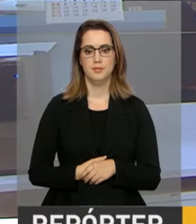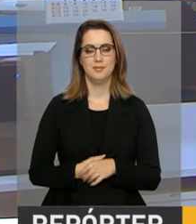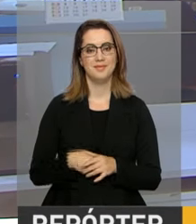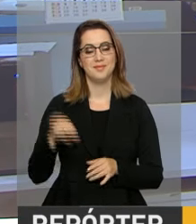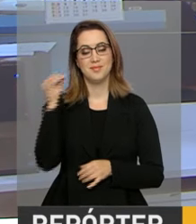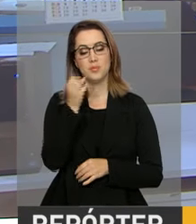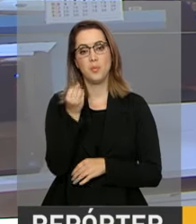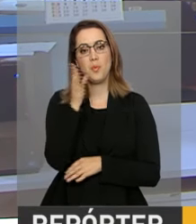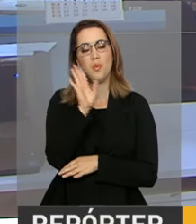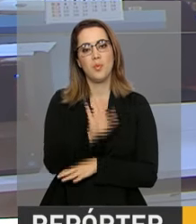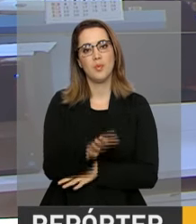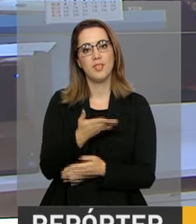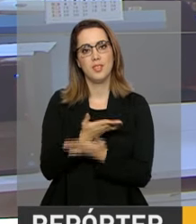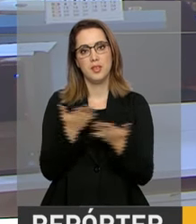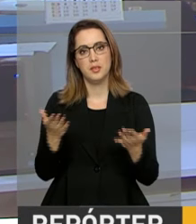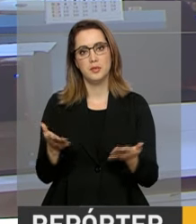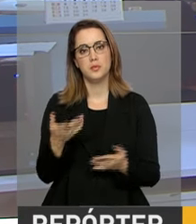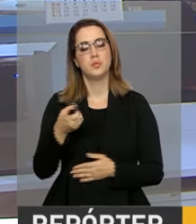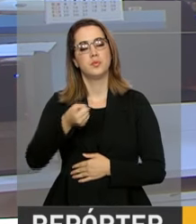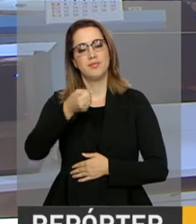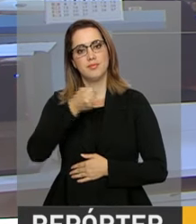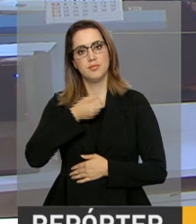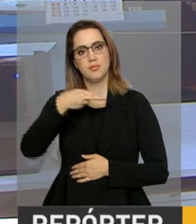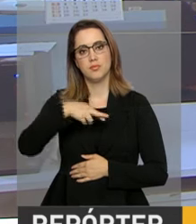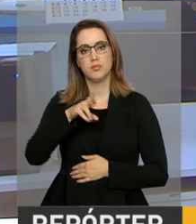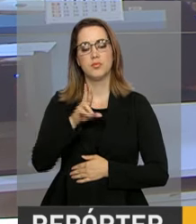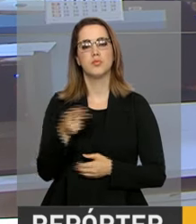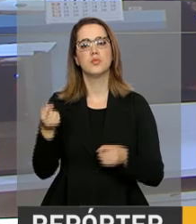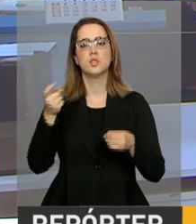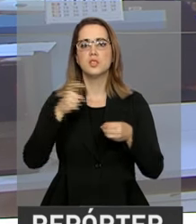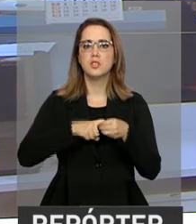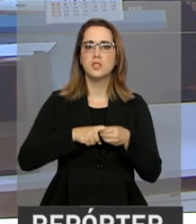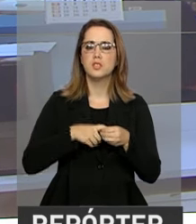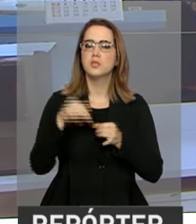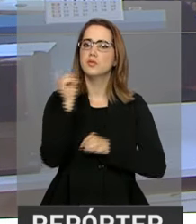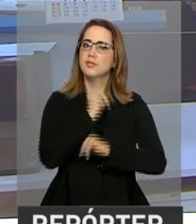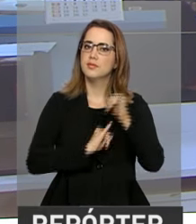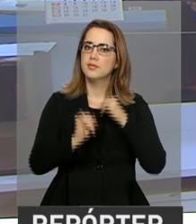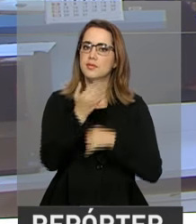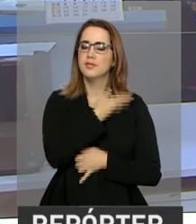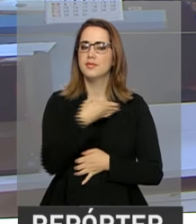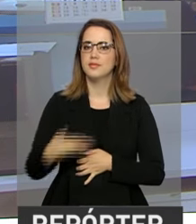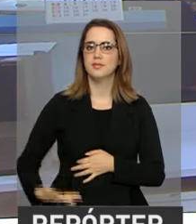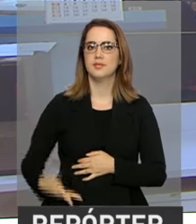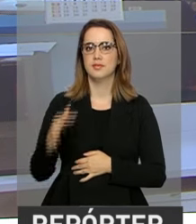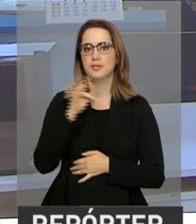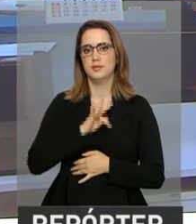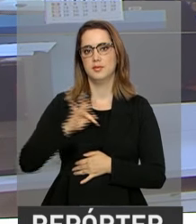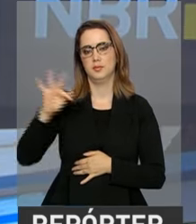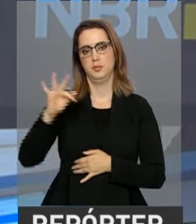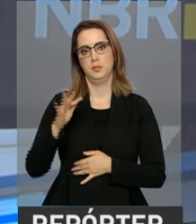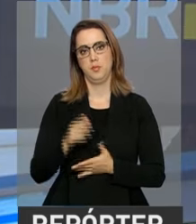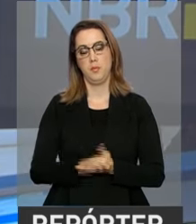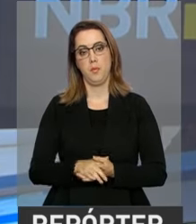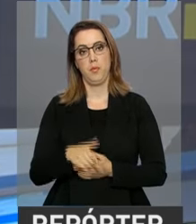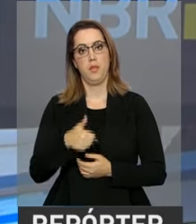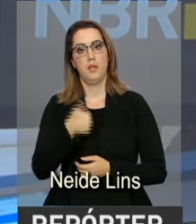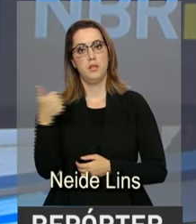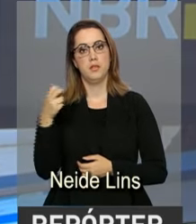Olá Uma boa tarde para você o repórter NBR está de volta com as notícias do governo federal